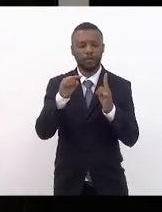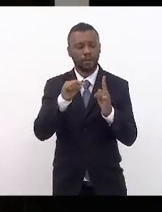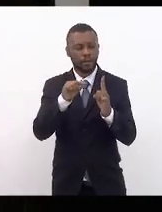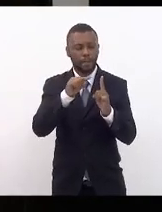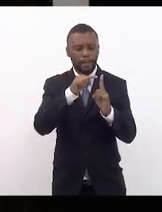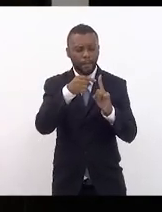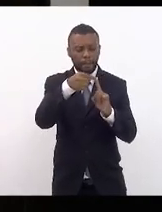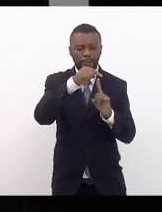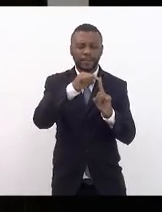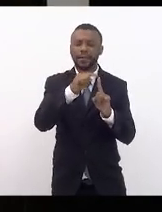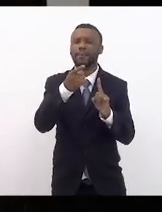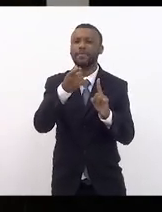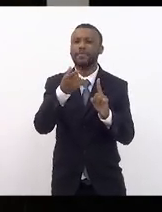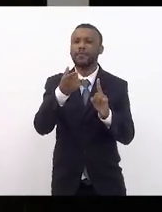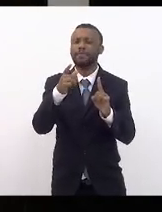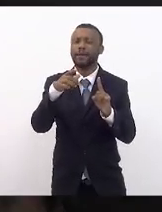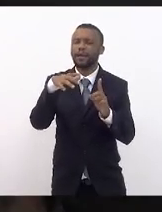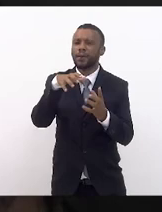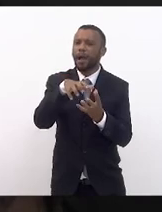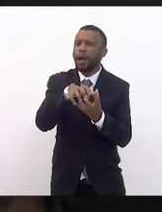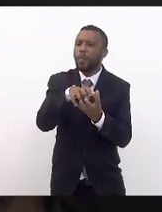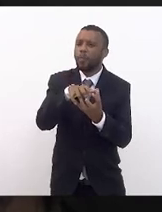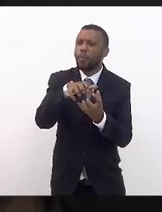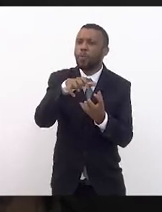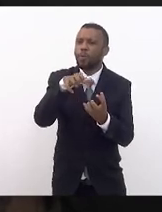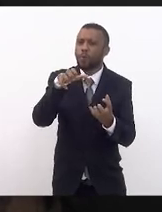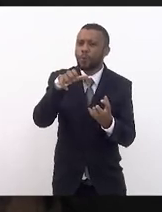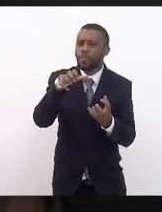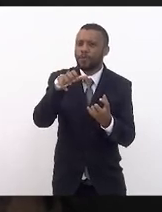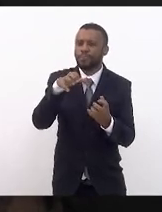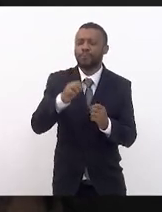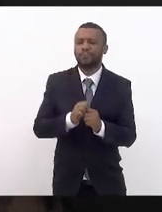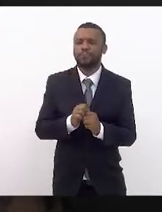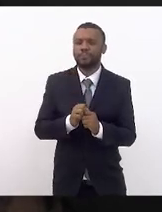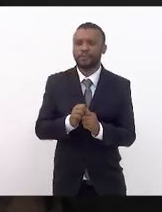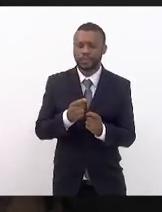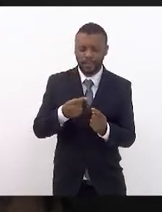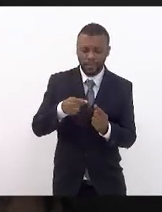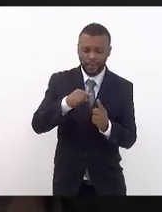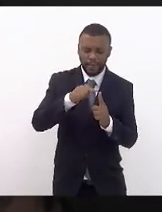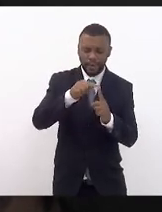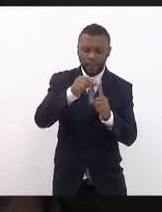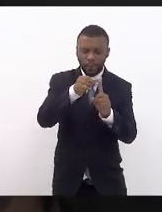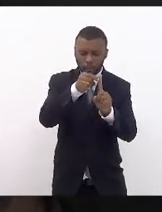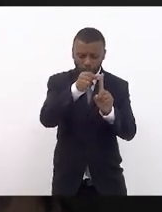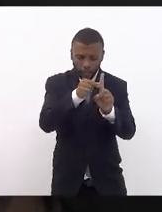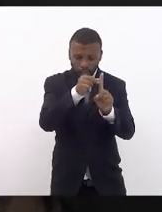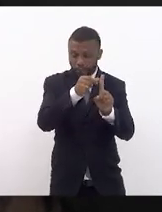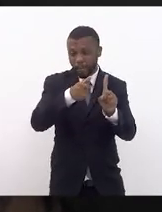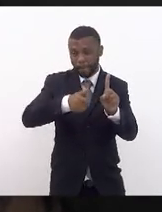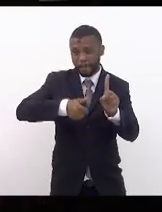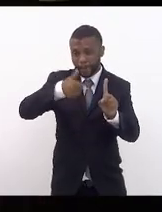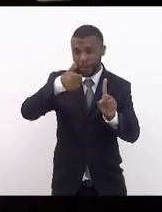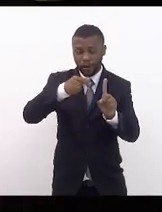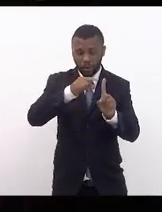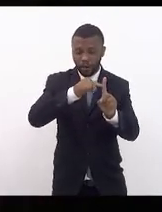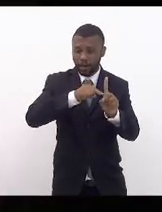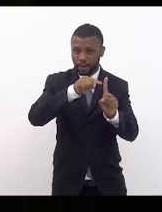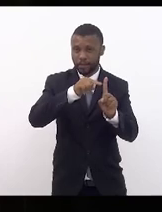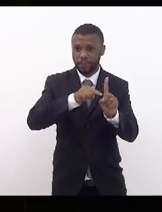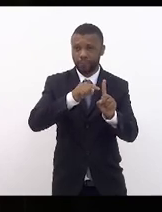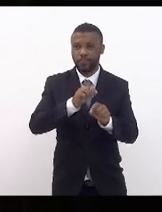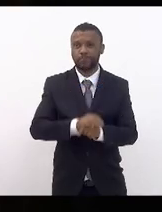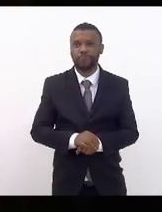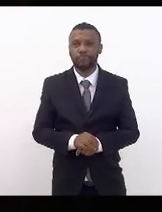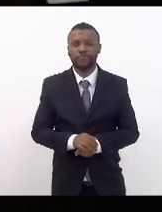estava ficando bem amadurecida e aquela outra parte melhor. E ela disse assim, ah,